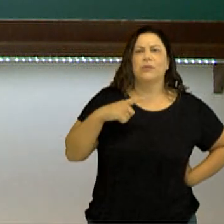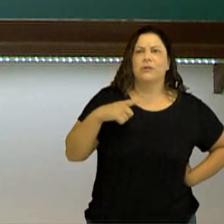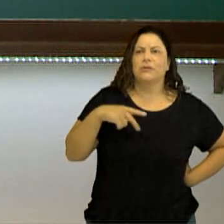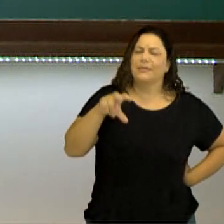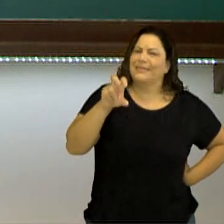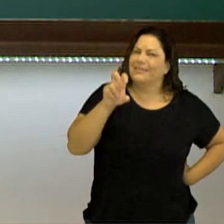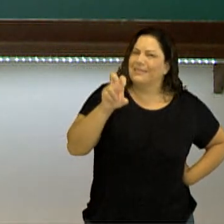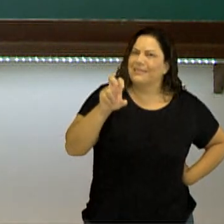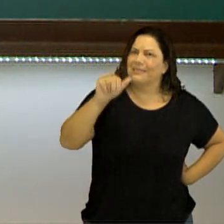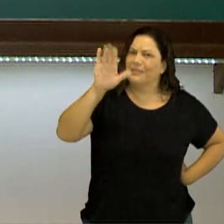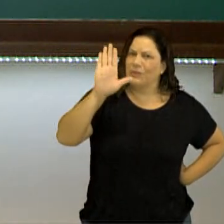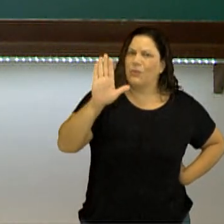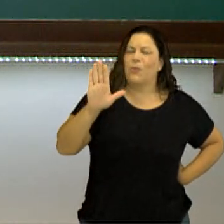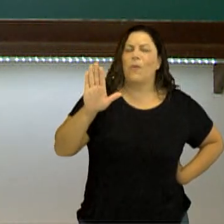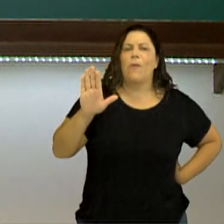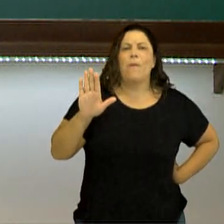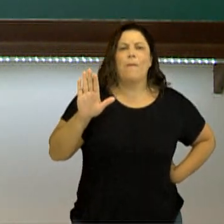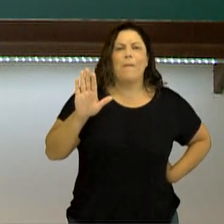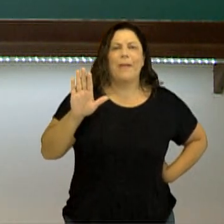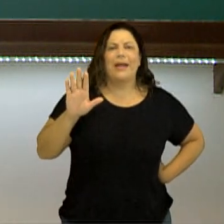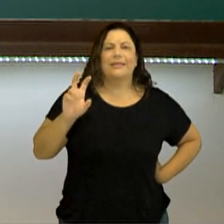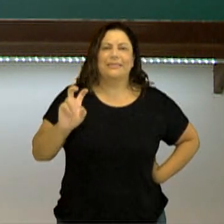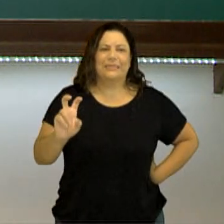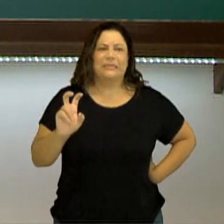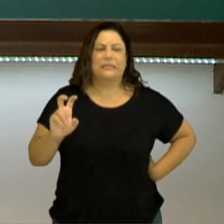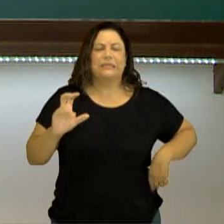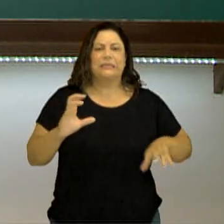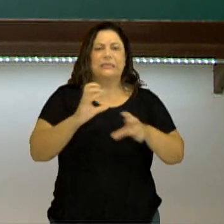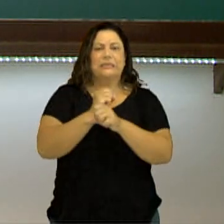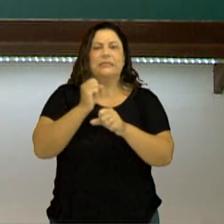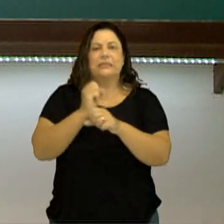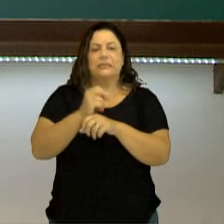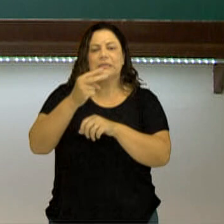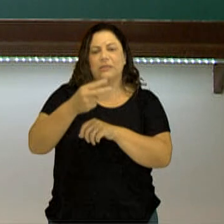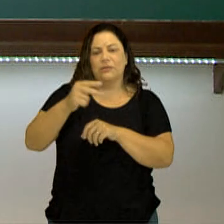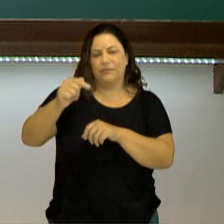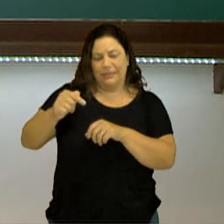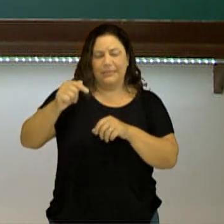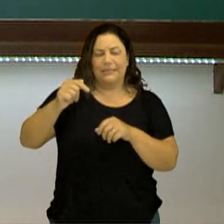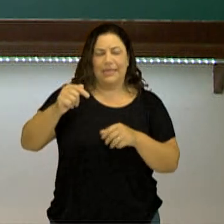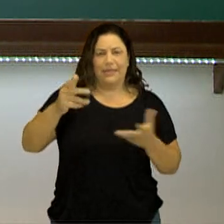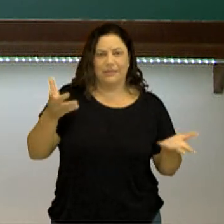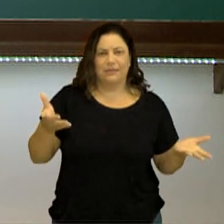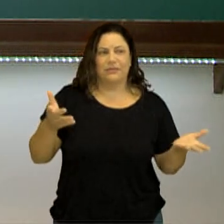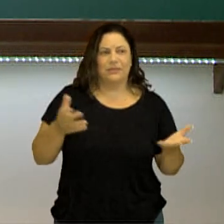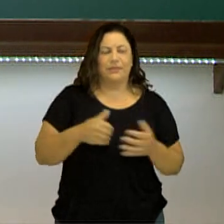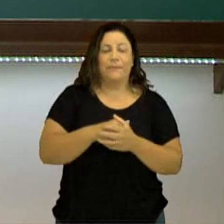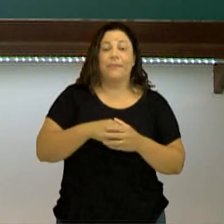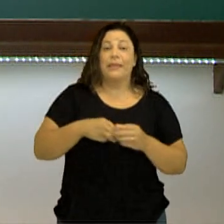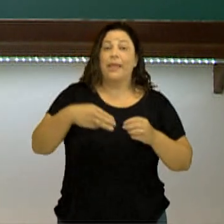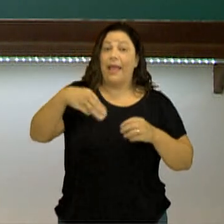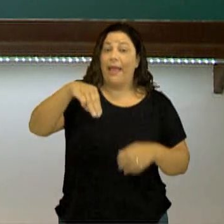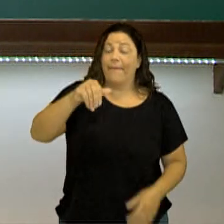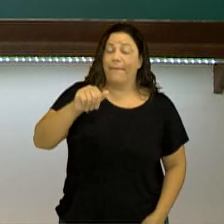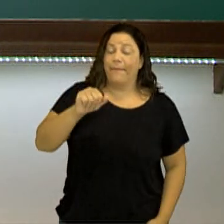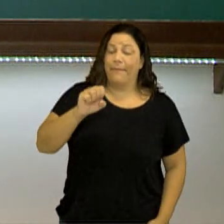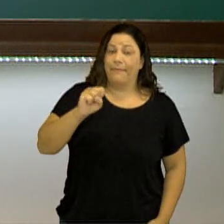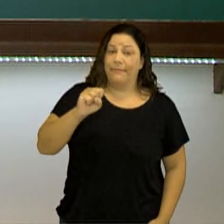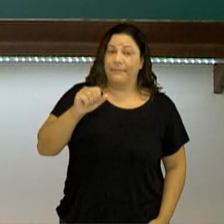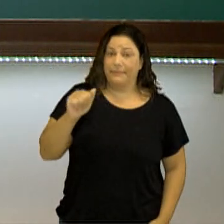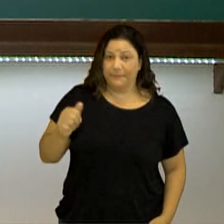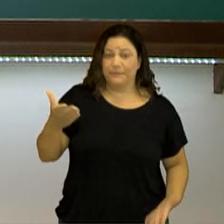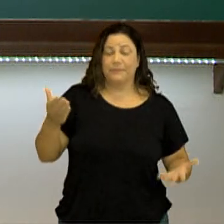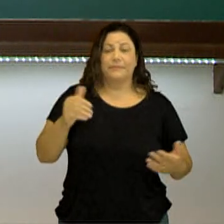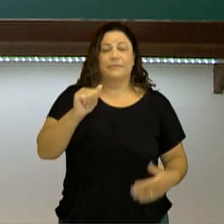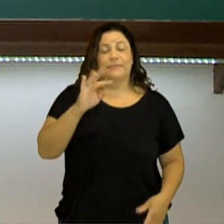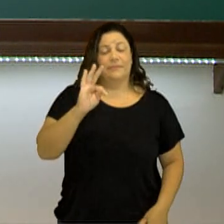5, eu normalmente arredondo, aqui ficaria 27. Pois bem, é essa mesmo. A massa atômica do elemento